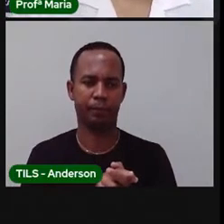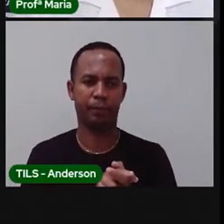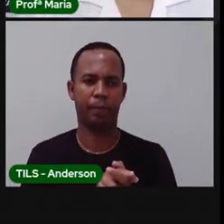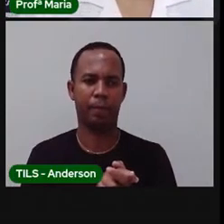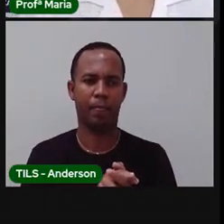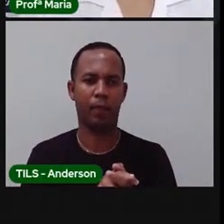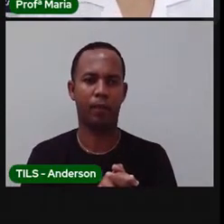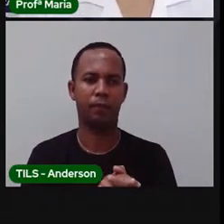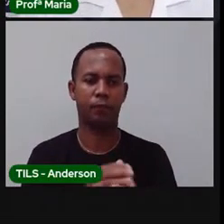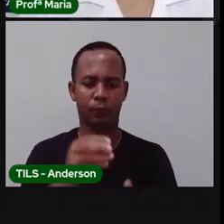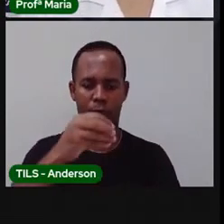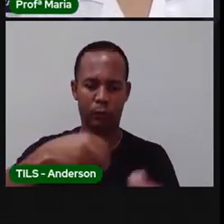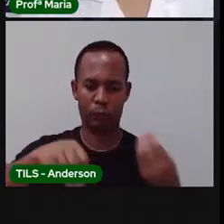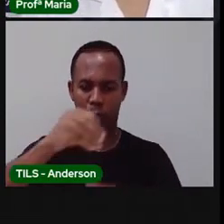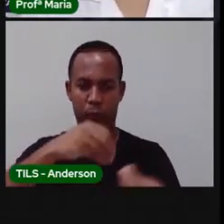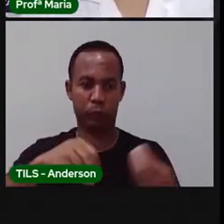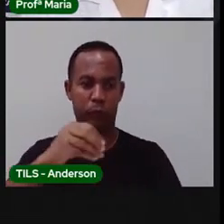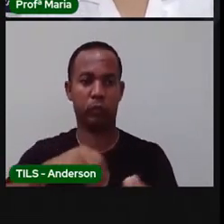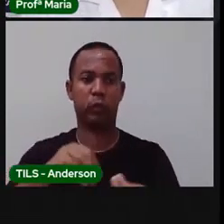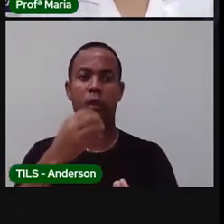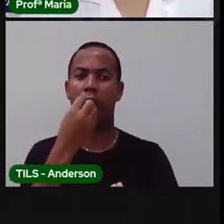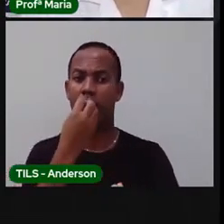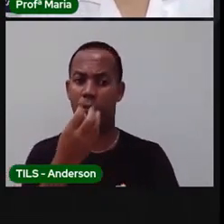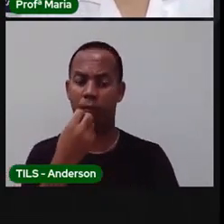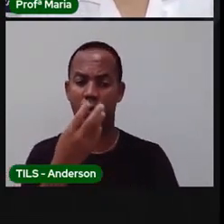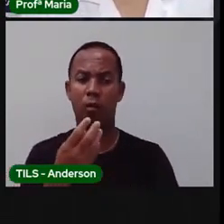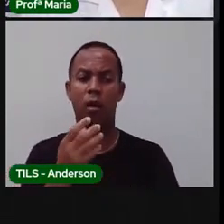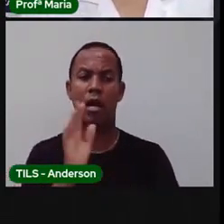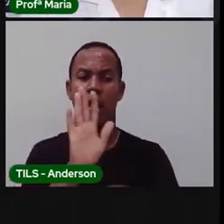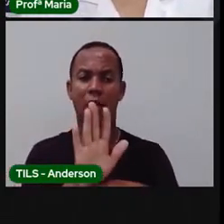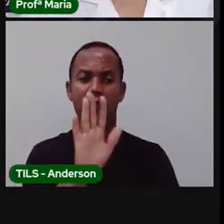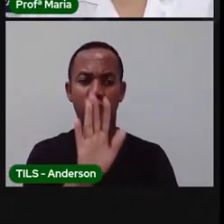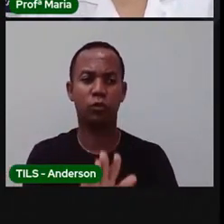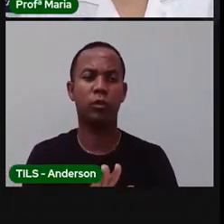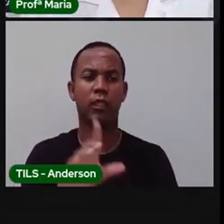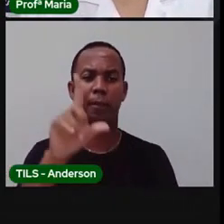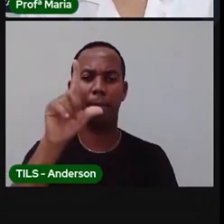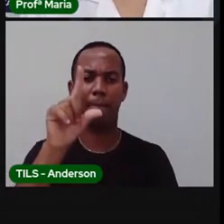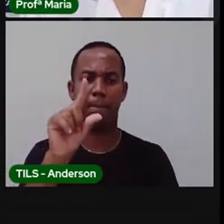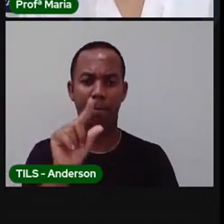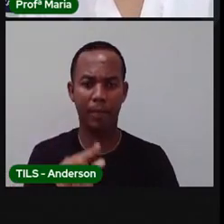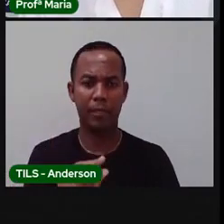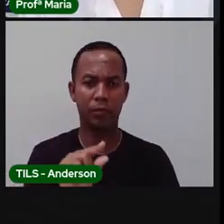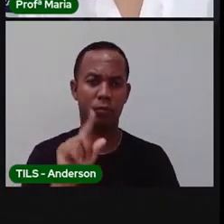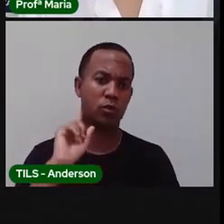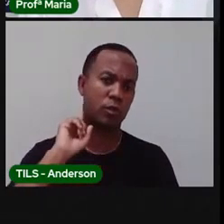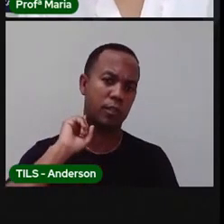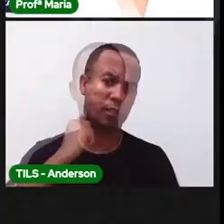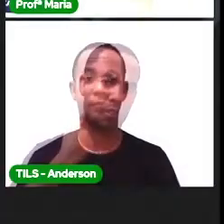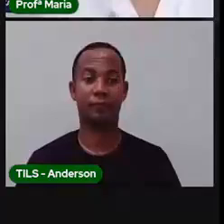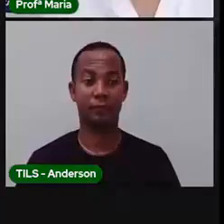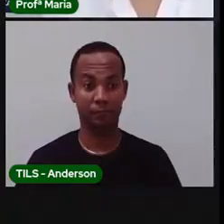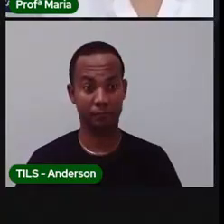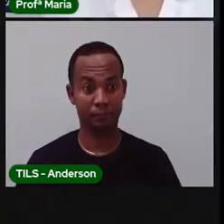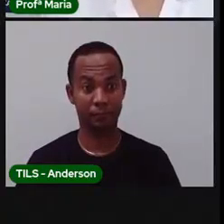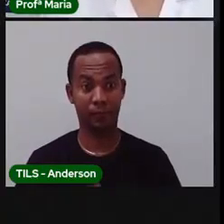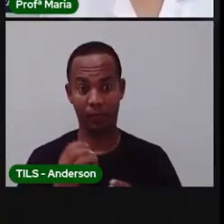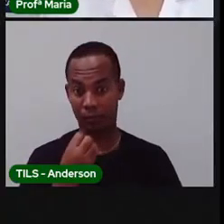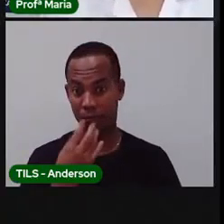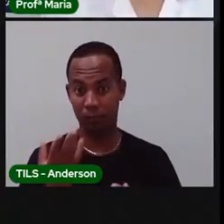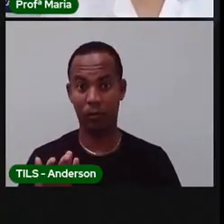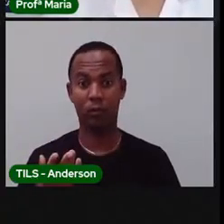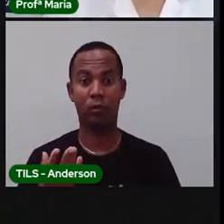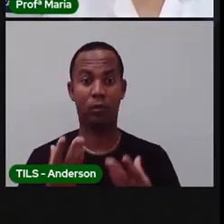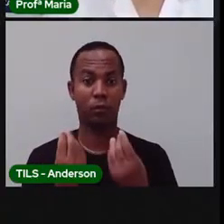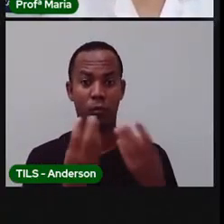a reciclagem, você diminui a quantidade de lixo de fato, né? Bom, aqui, mais da metade do